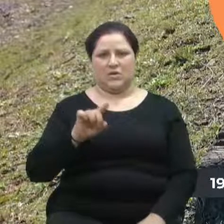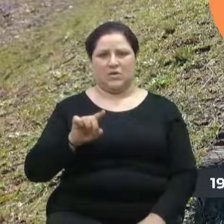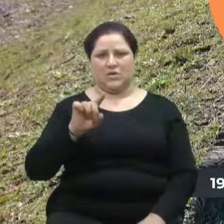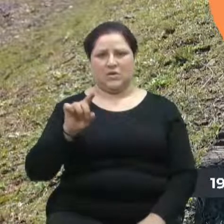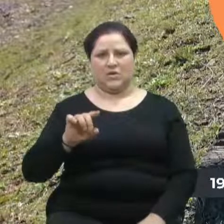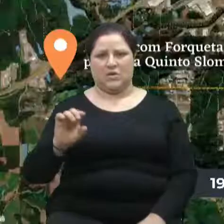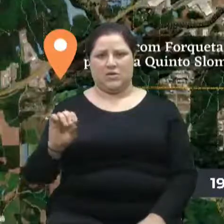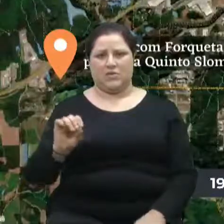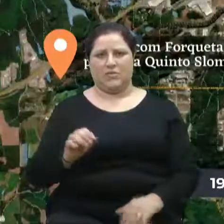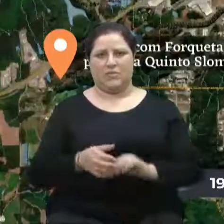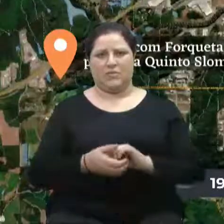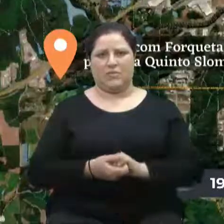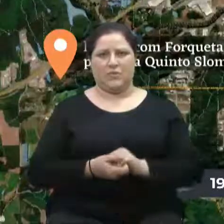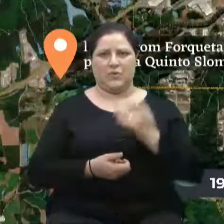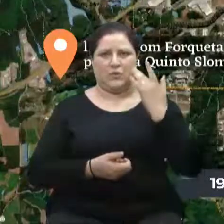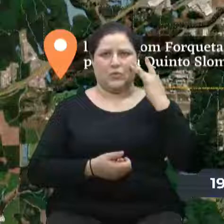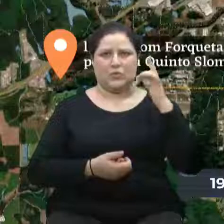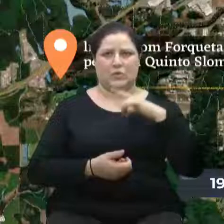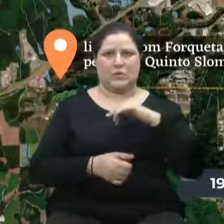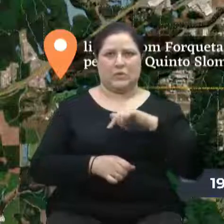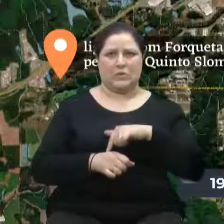Não sei se vai dar tempo.